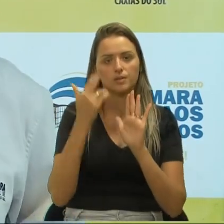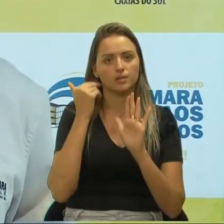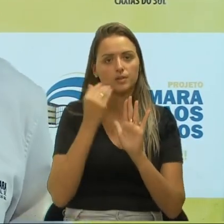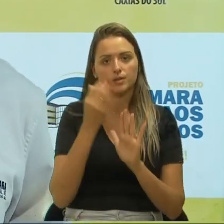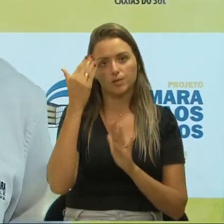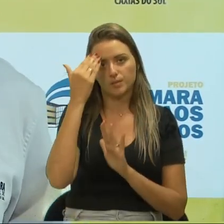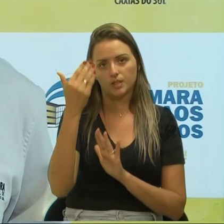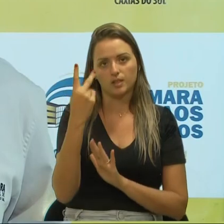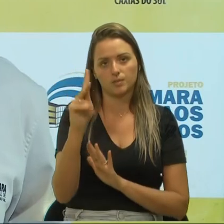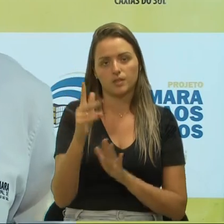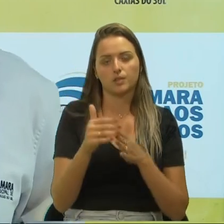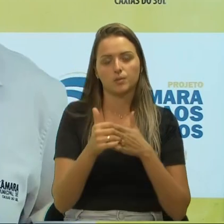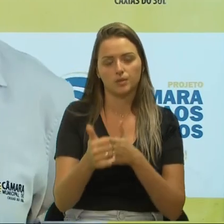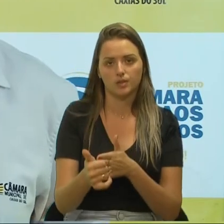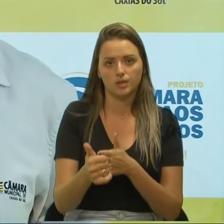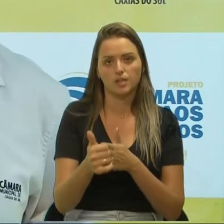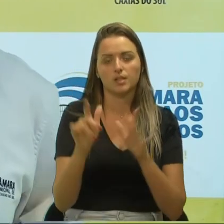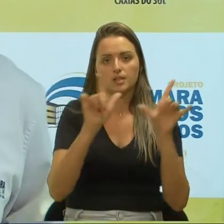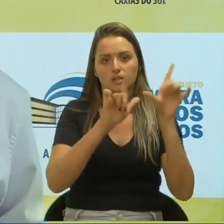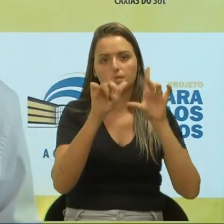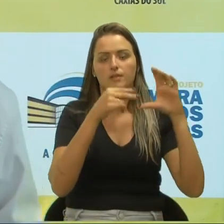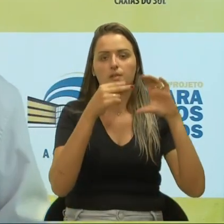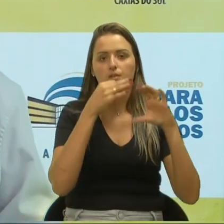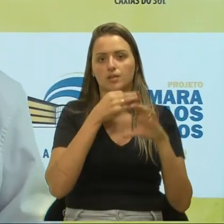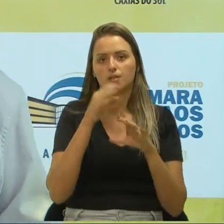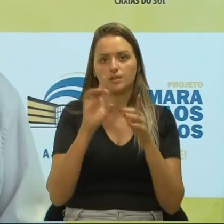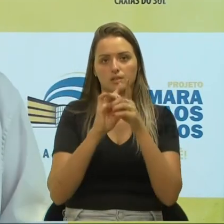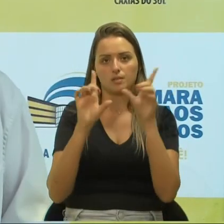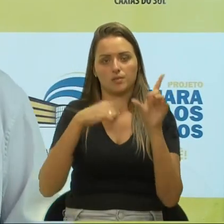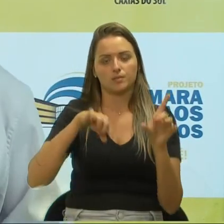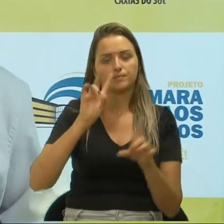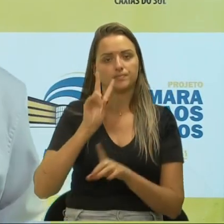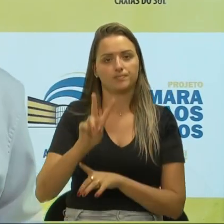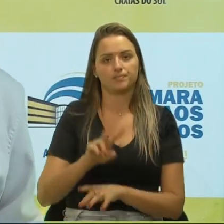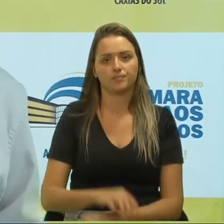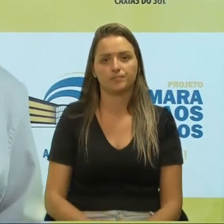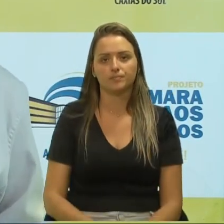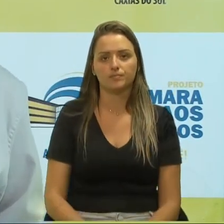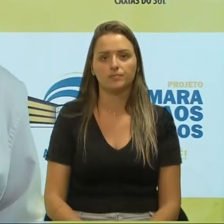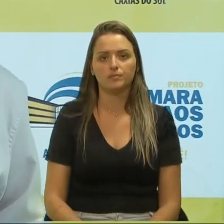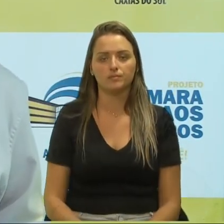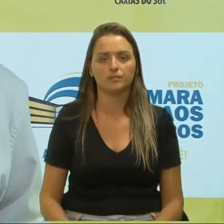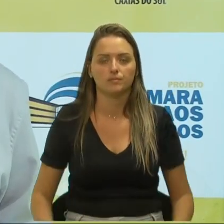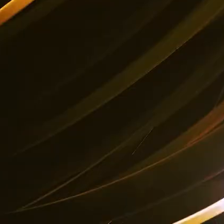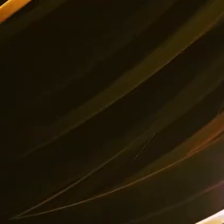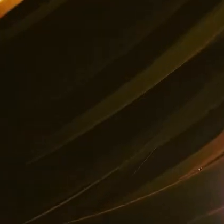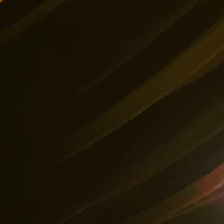Muito obrigado pela companhia. TV Câmara Caxias, democracia que a gente vê.